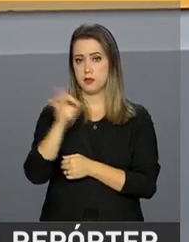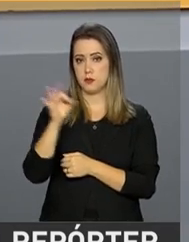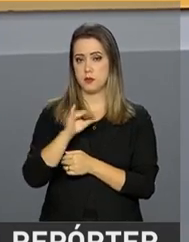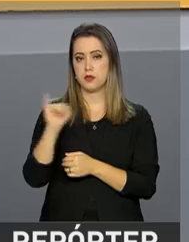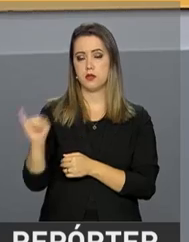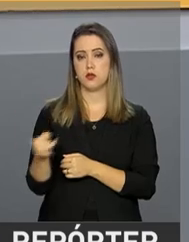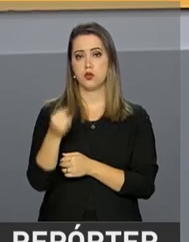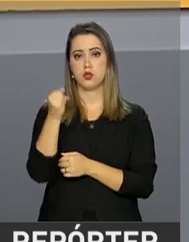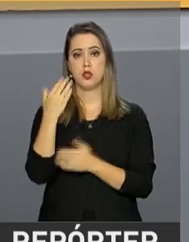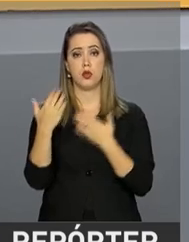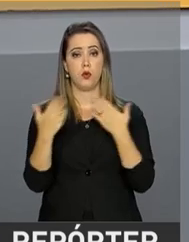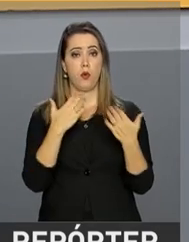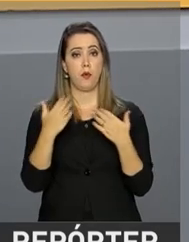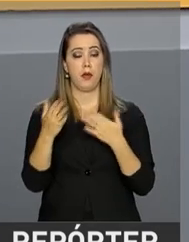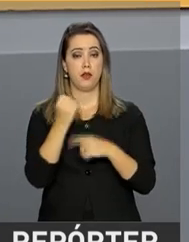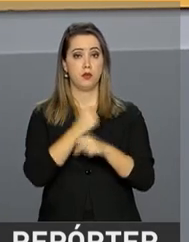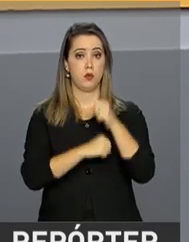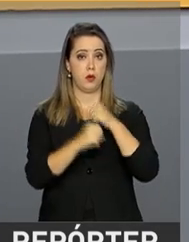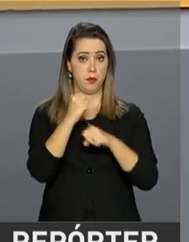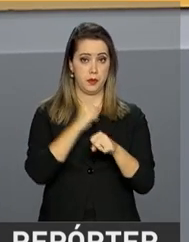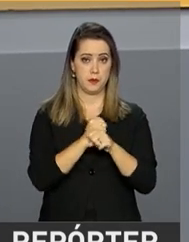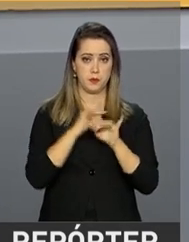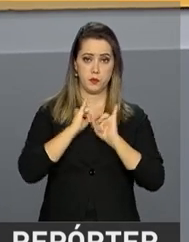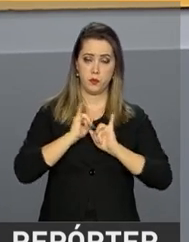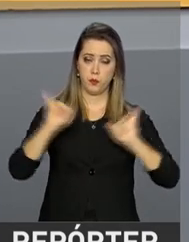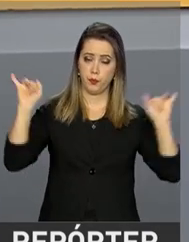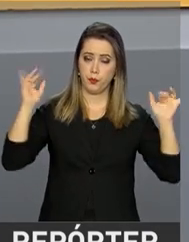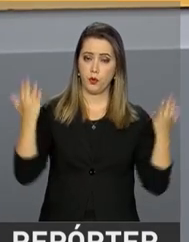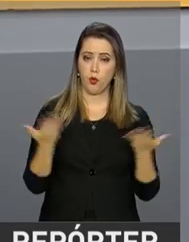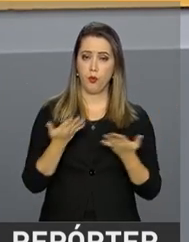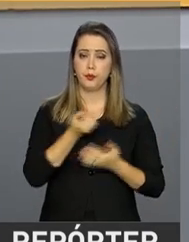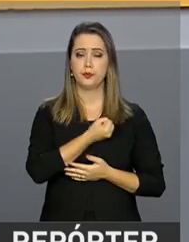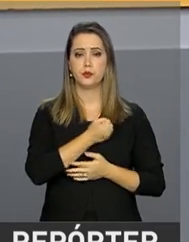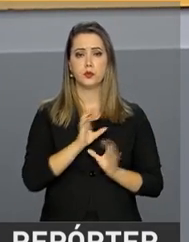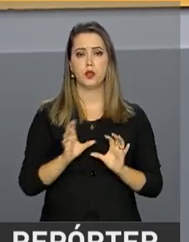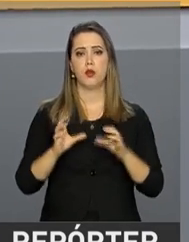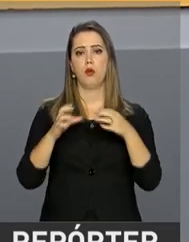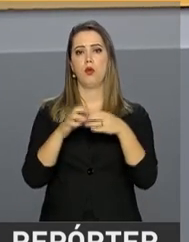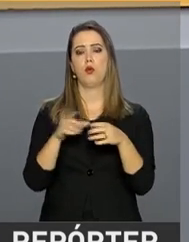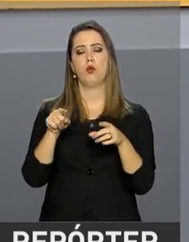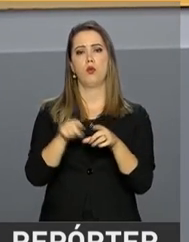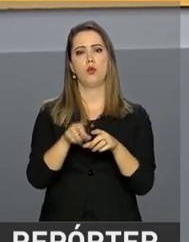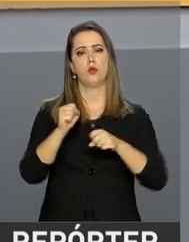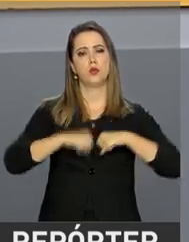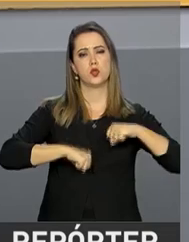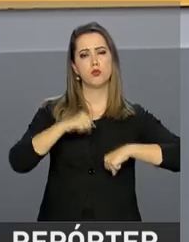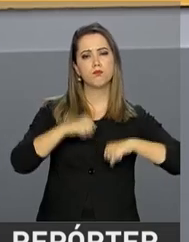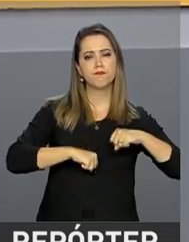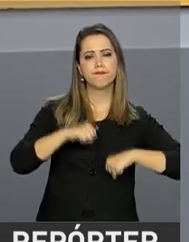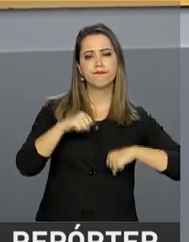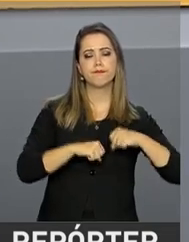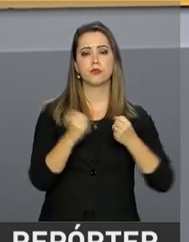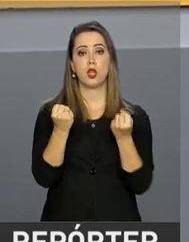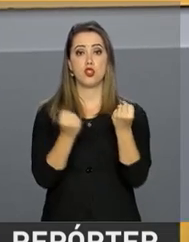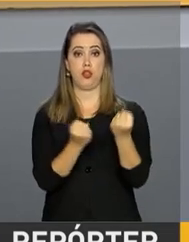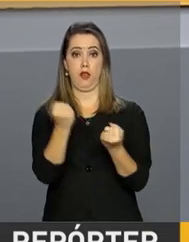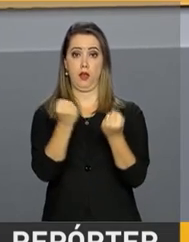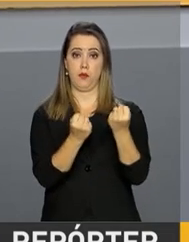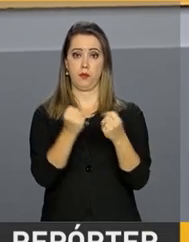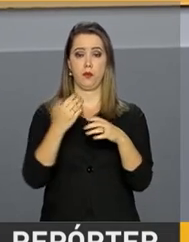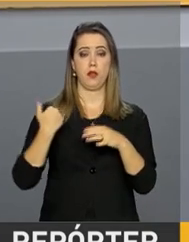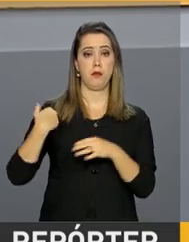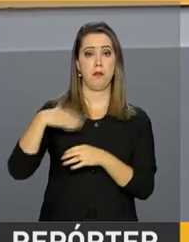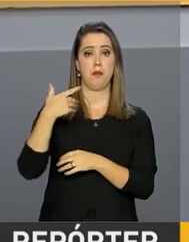do ano passado os números foram divulgados hoje pela associação que reúne as montadoras foram fabricados mais de